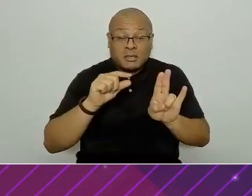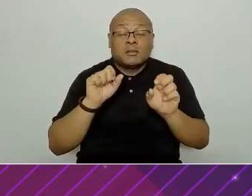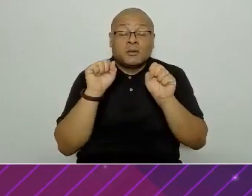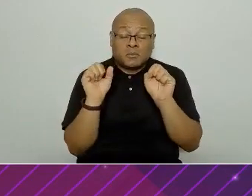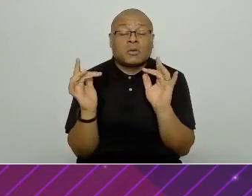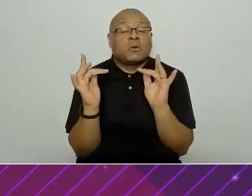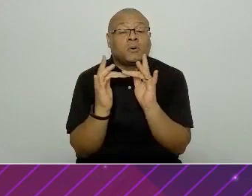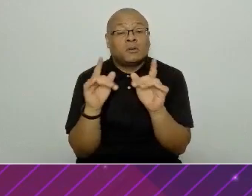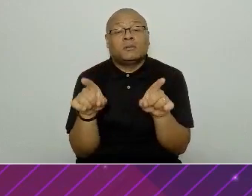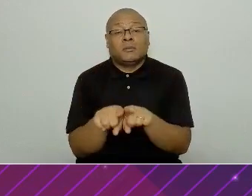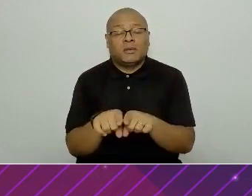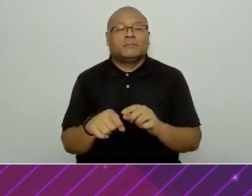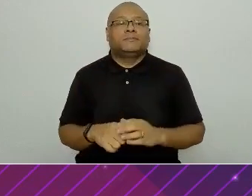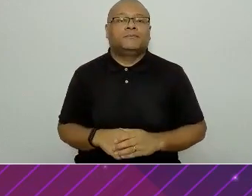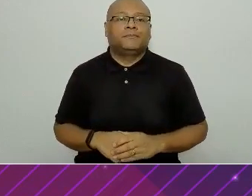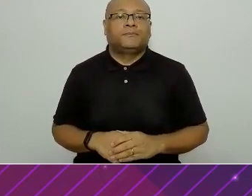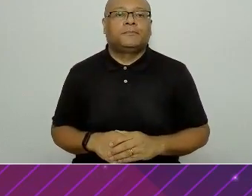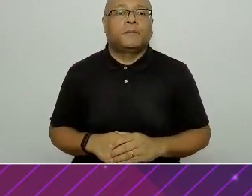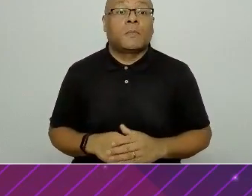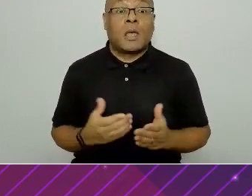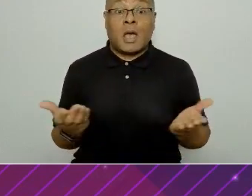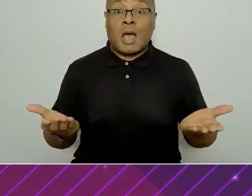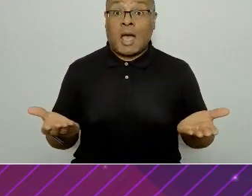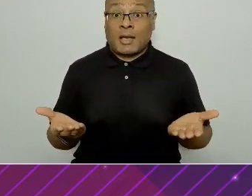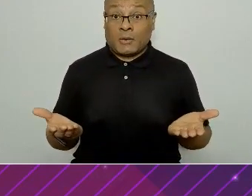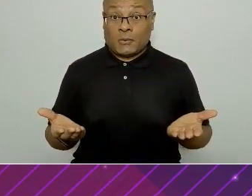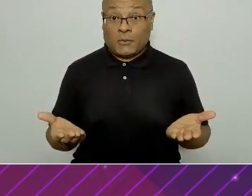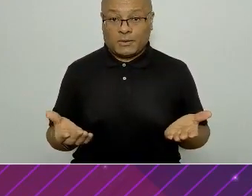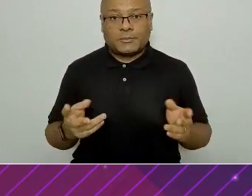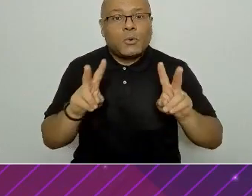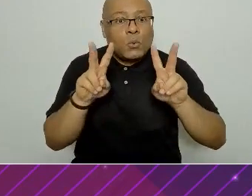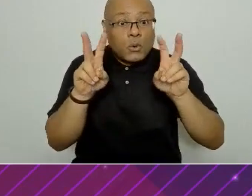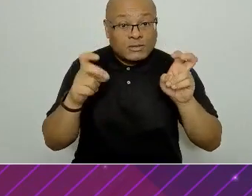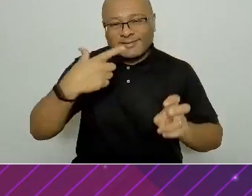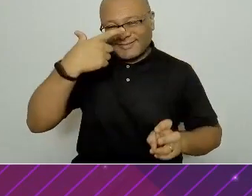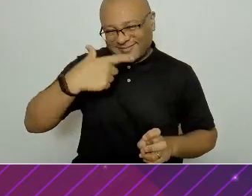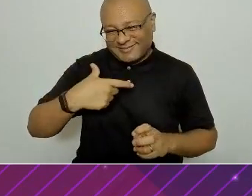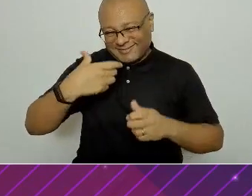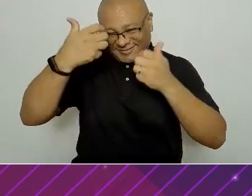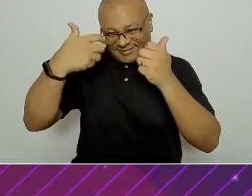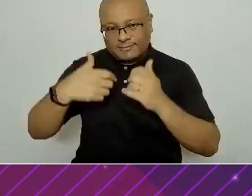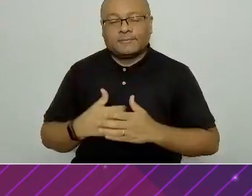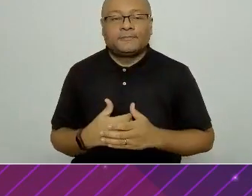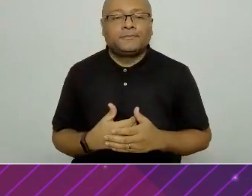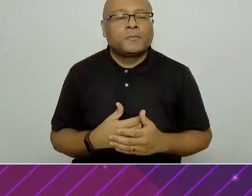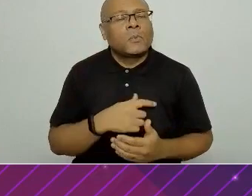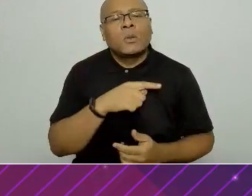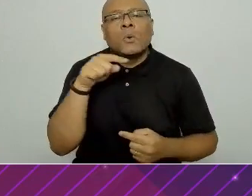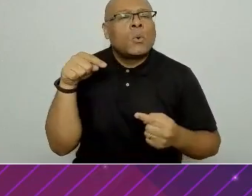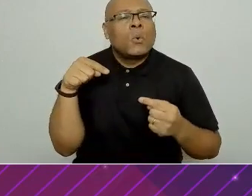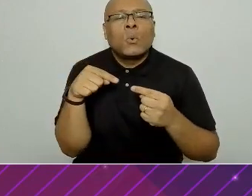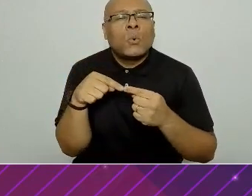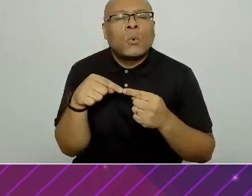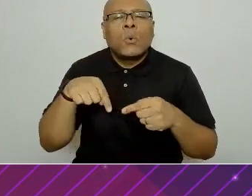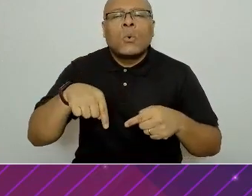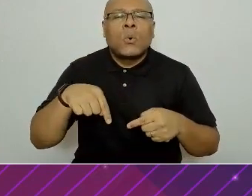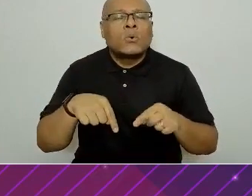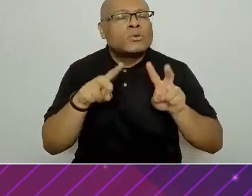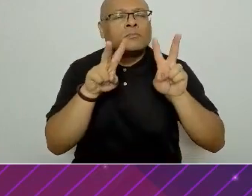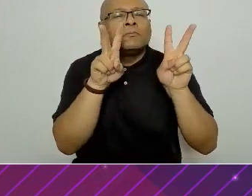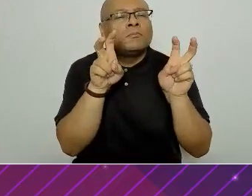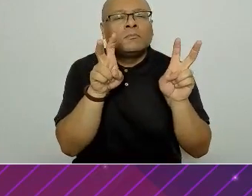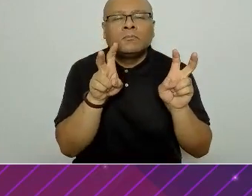conectar. Mas vamos lá, né? Agora, porque realmente interessa, eu já me apresentei rapidamente para vocês, mas qual que é a nossa agenda de hoje? O que eu vou trazer para vocês